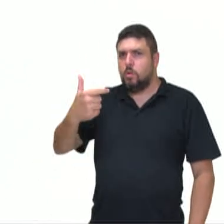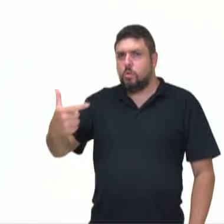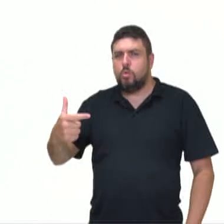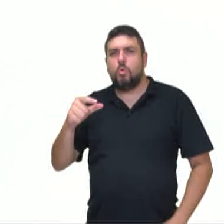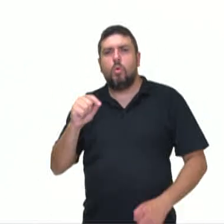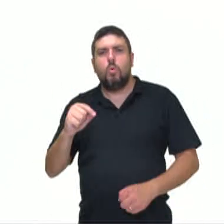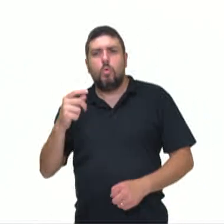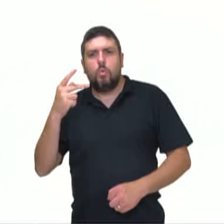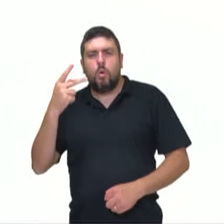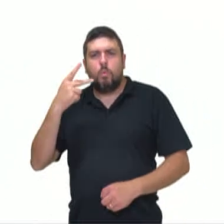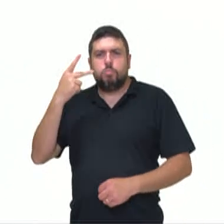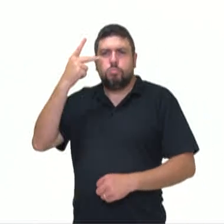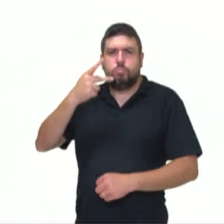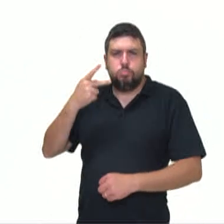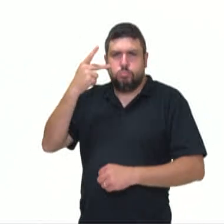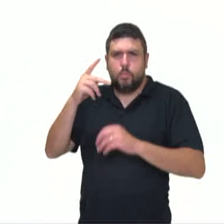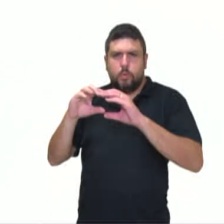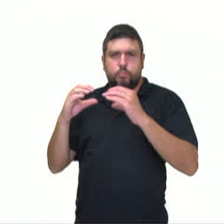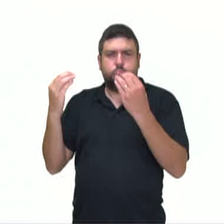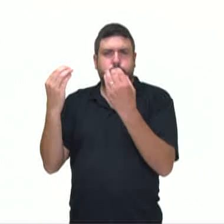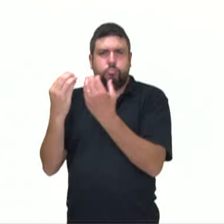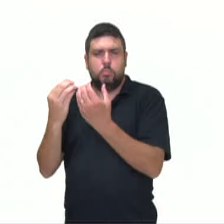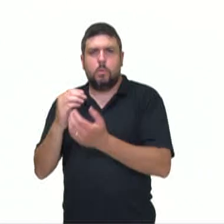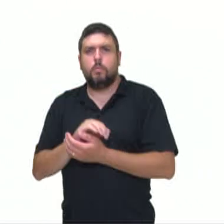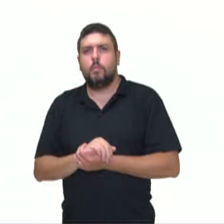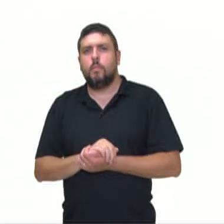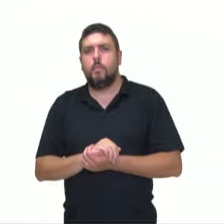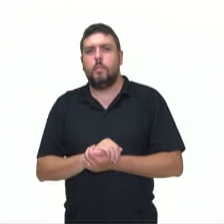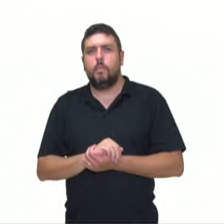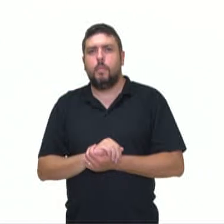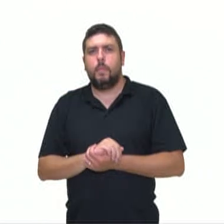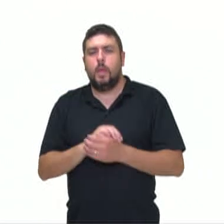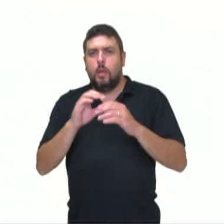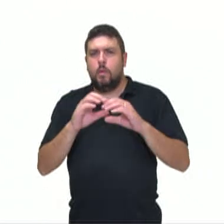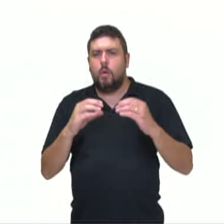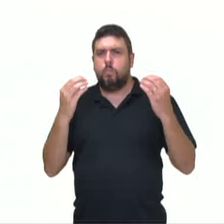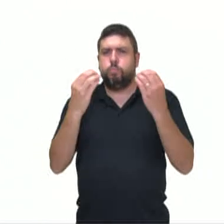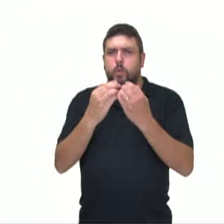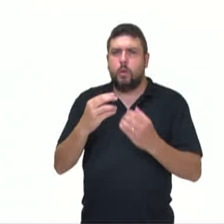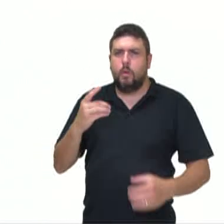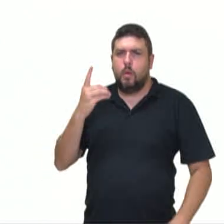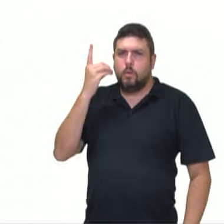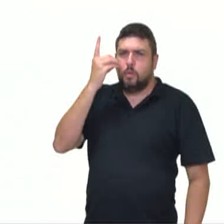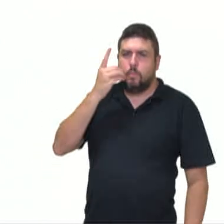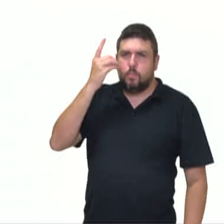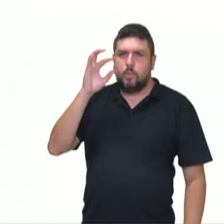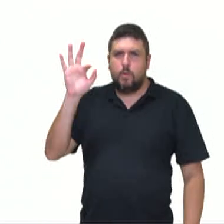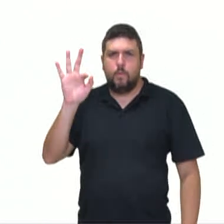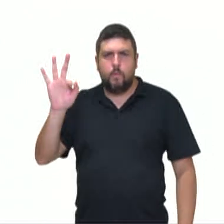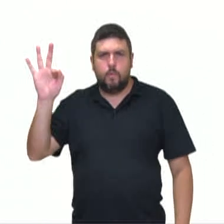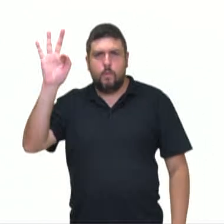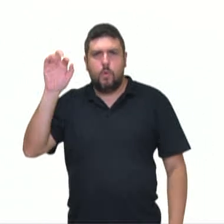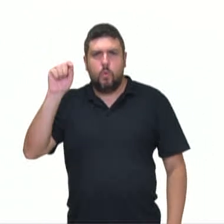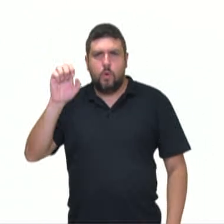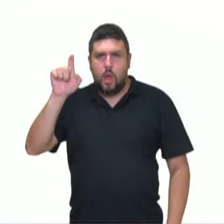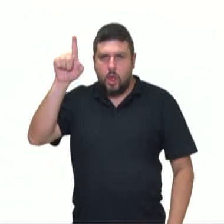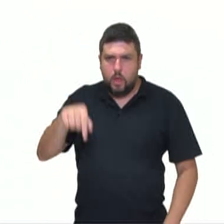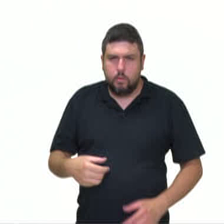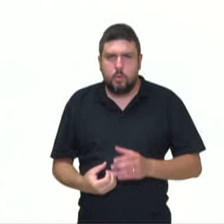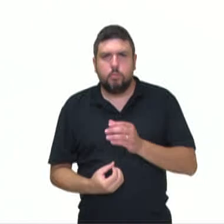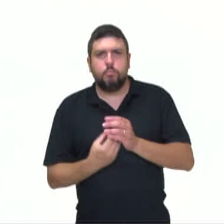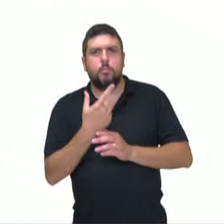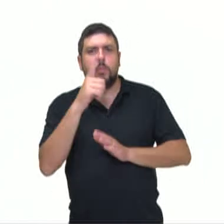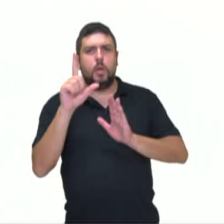dos deputados federais. A Câmara dos Deputados Federais é a instituição responsável pela elaboração das